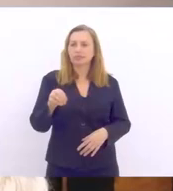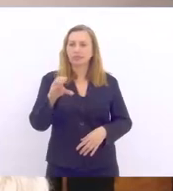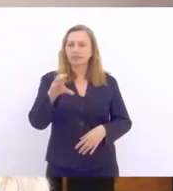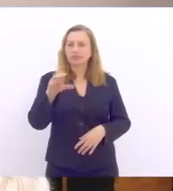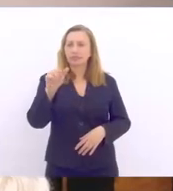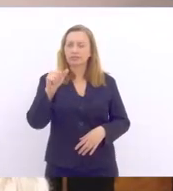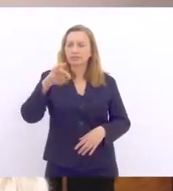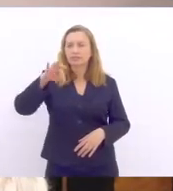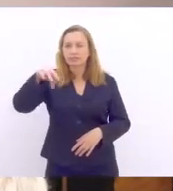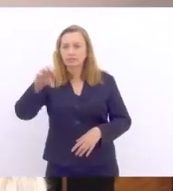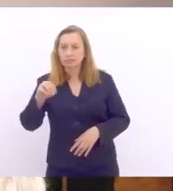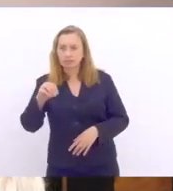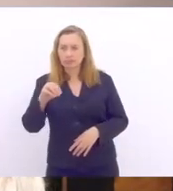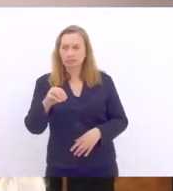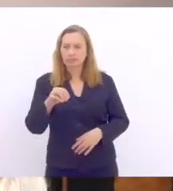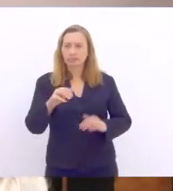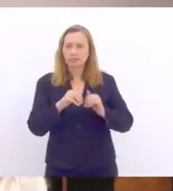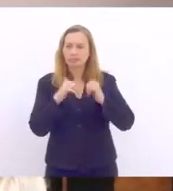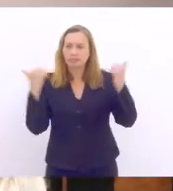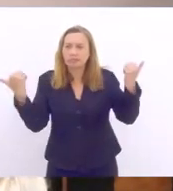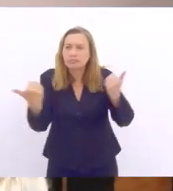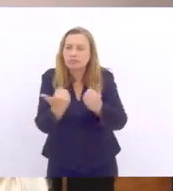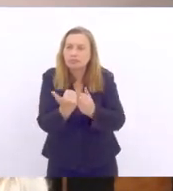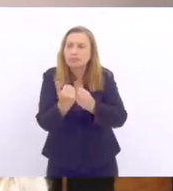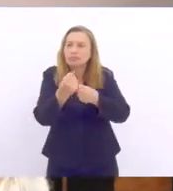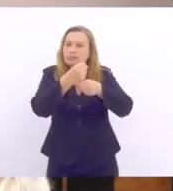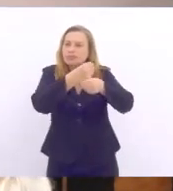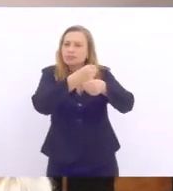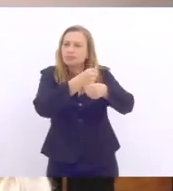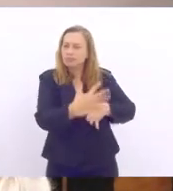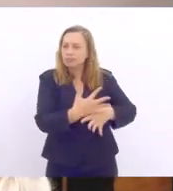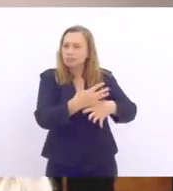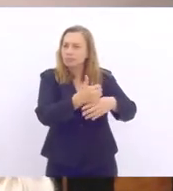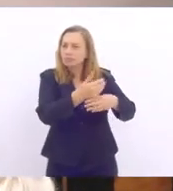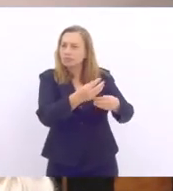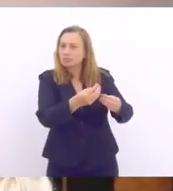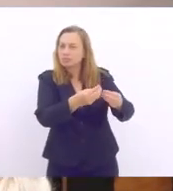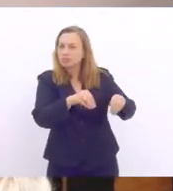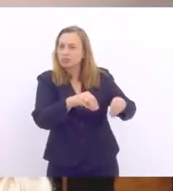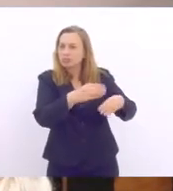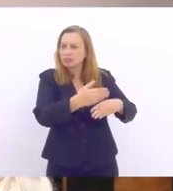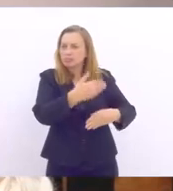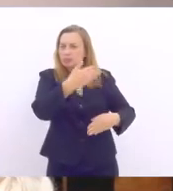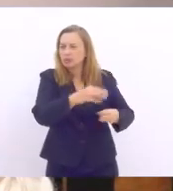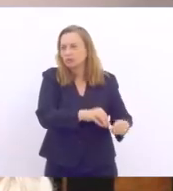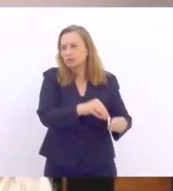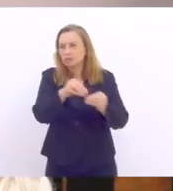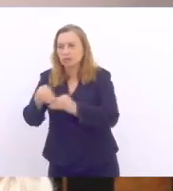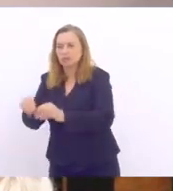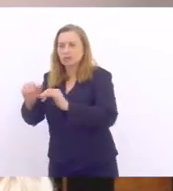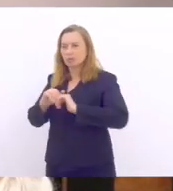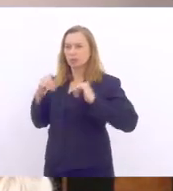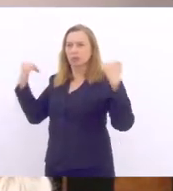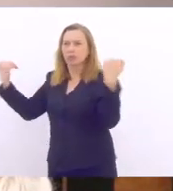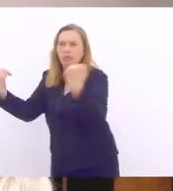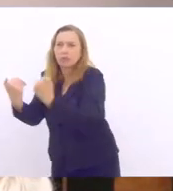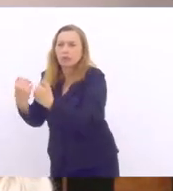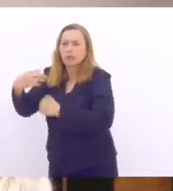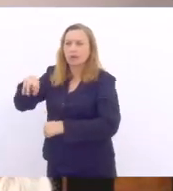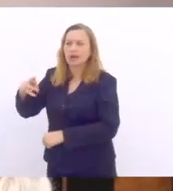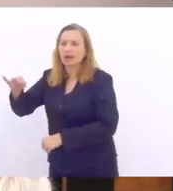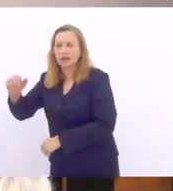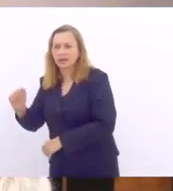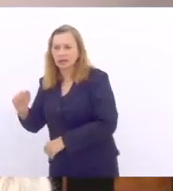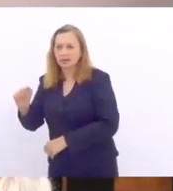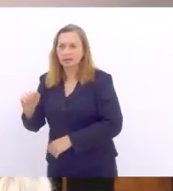Avelange, quando o estádio do Vasco desabou lá, a arquibancada, o jogo passou para o Maracanã. Por uma decisão do Vasco,